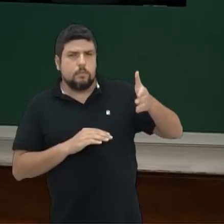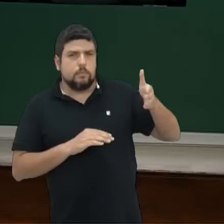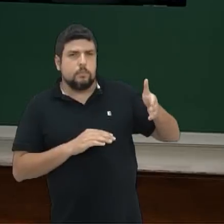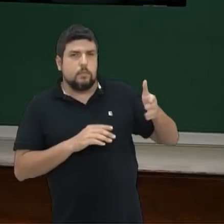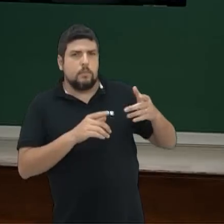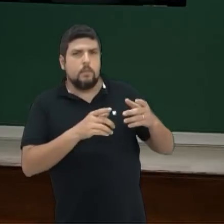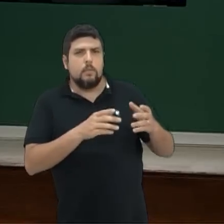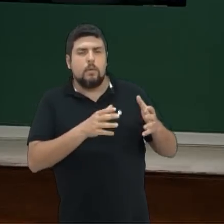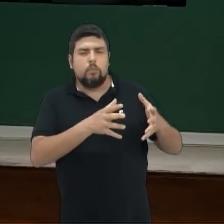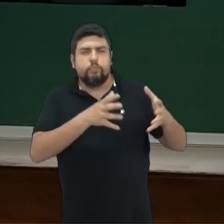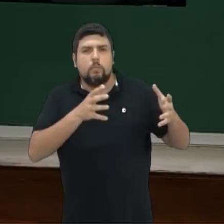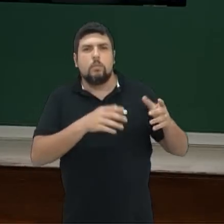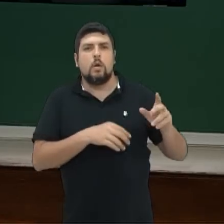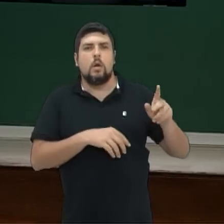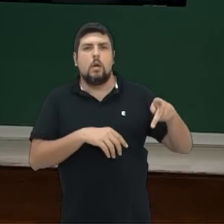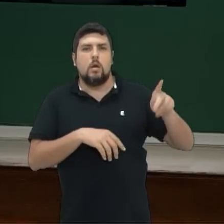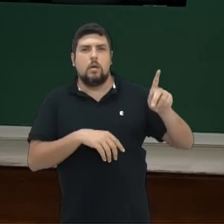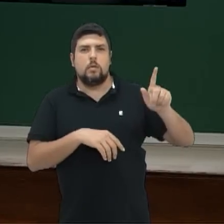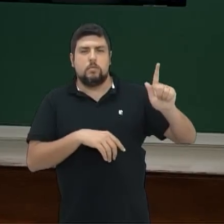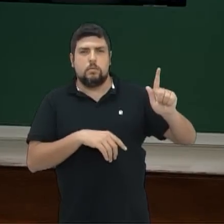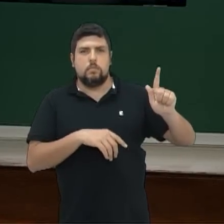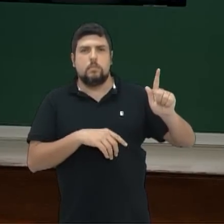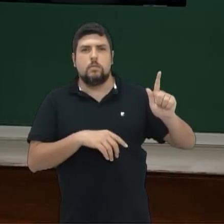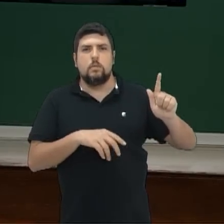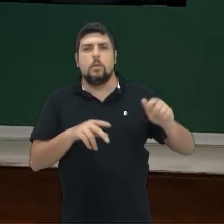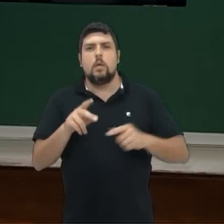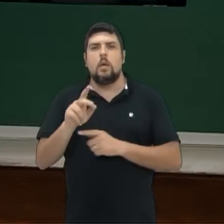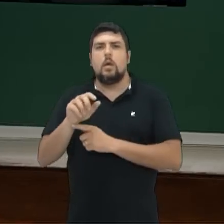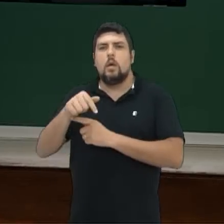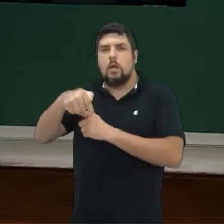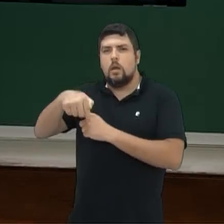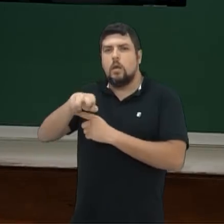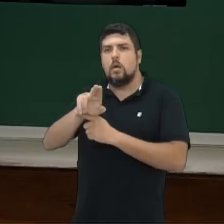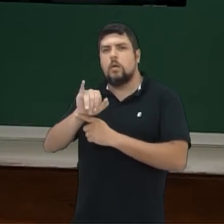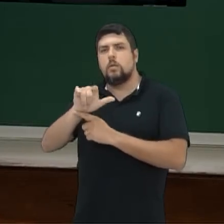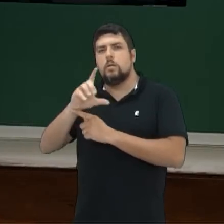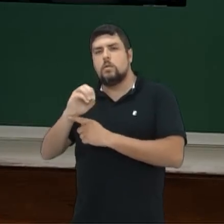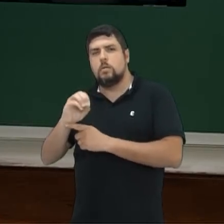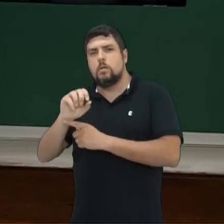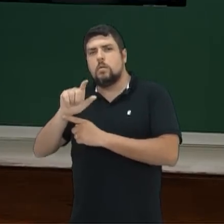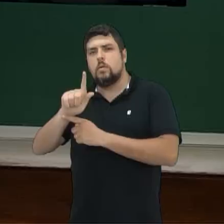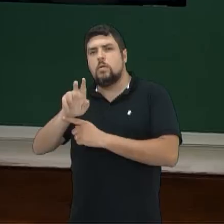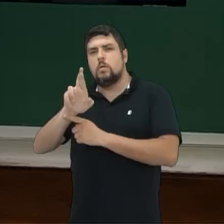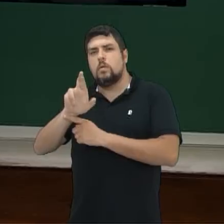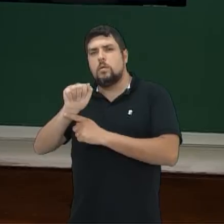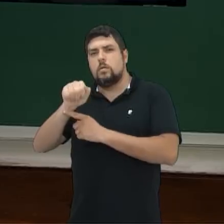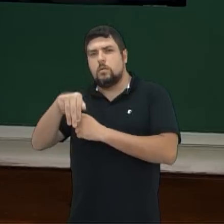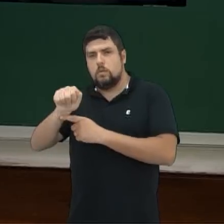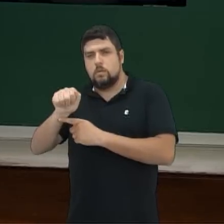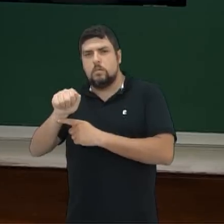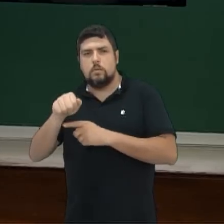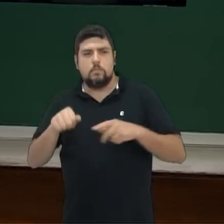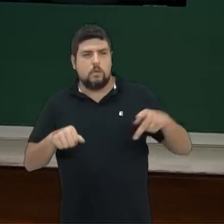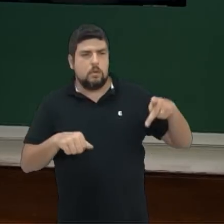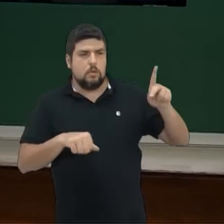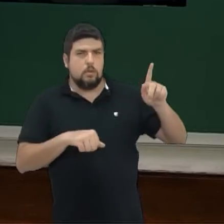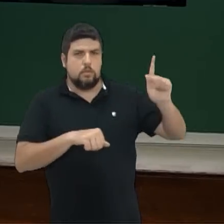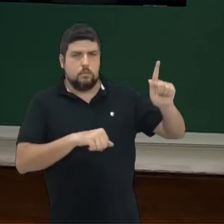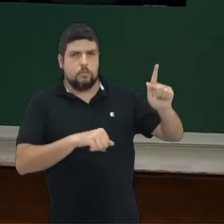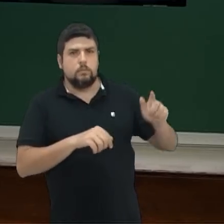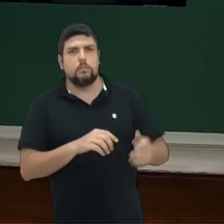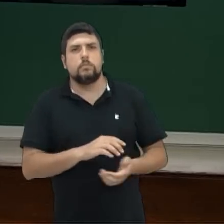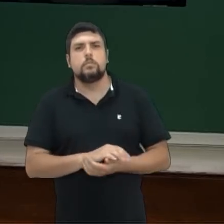a nomenclatura dele é kg, o quilograma. A gente tem o hectograma, que é uma unidade menor do que